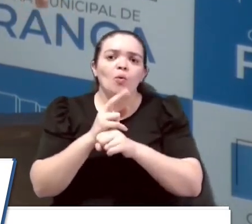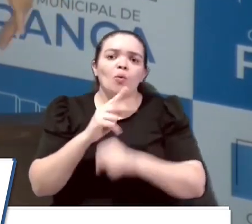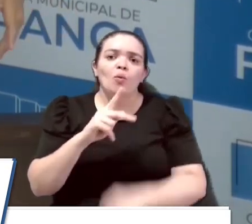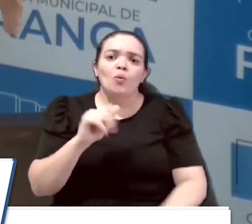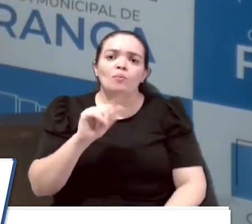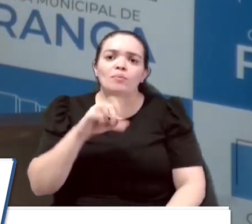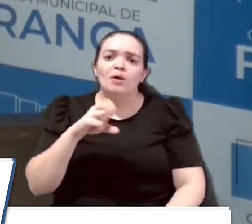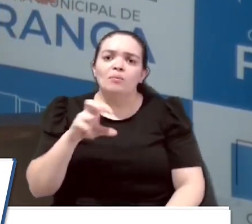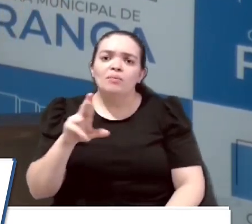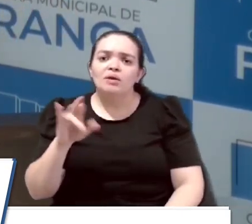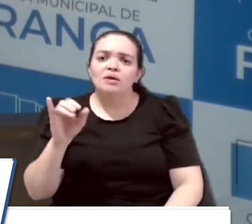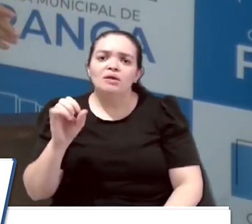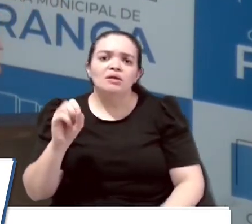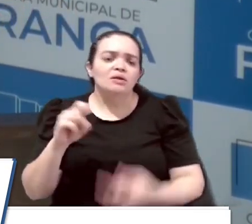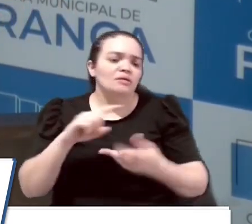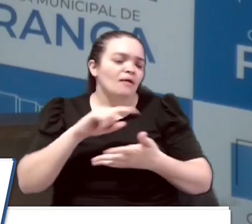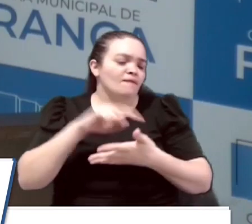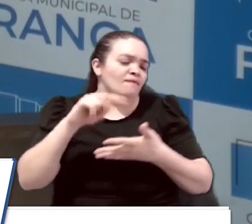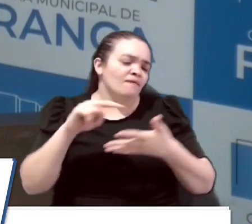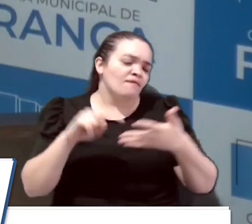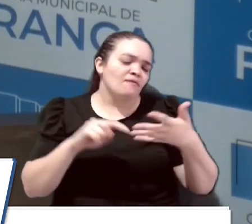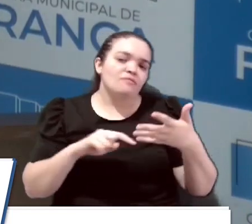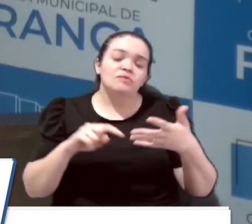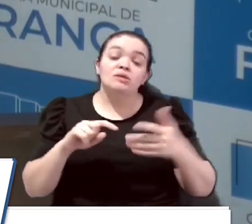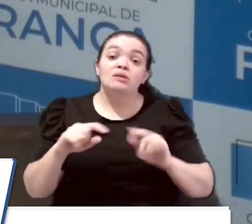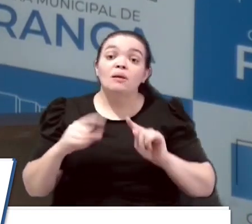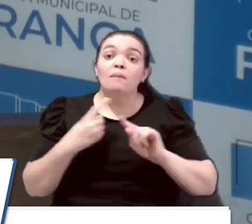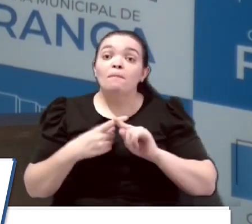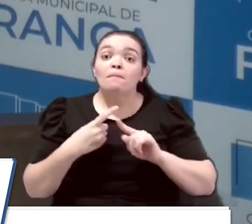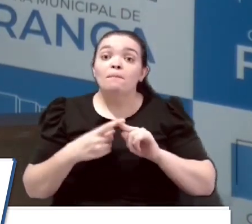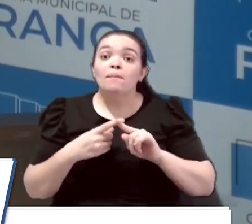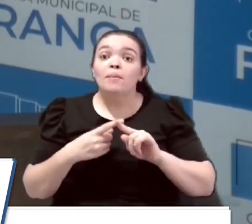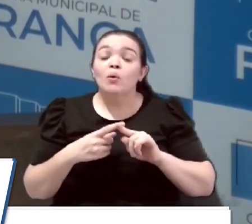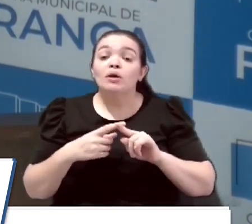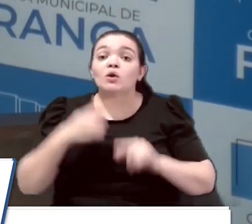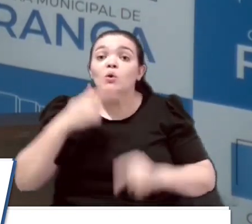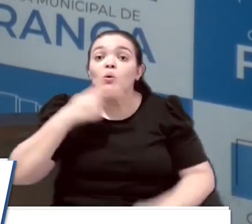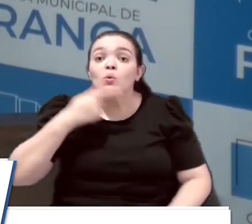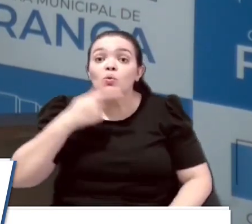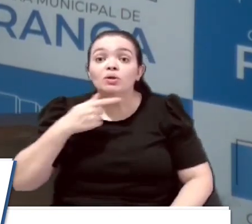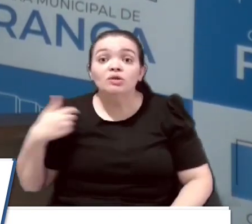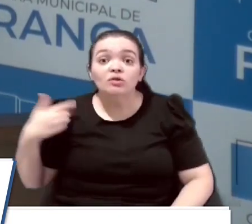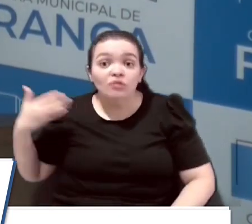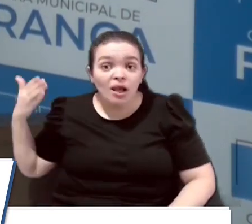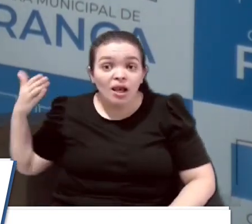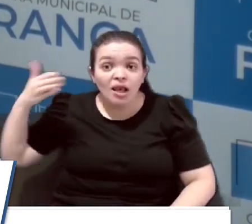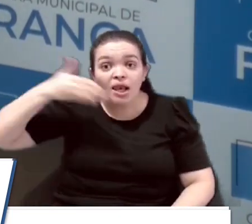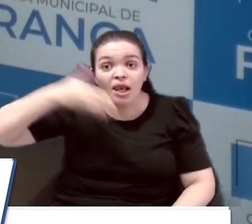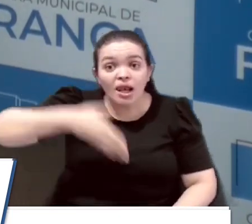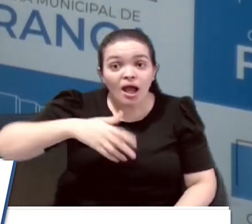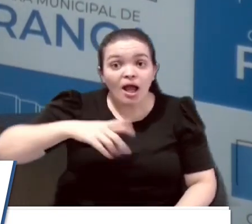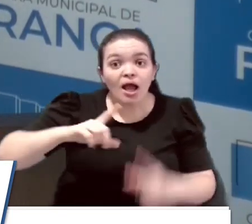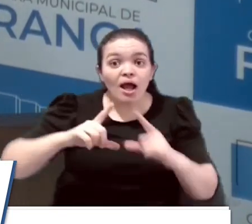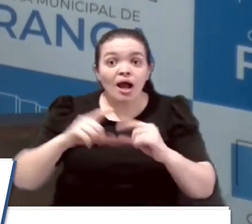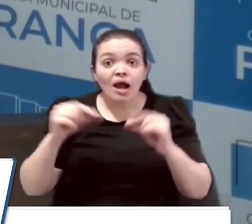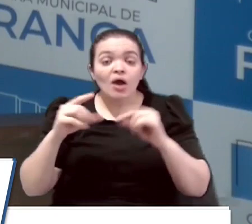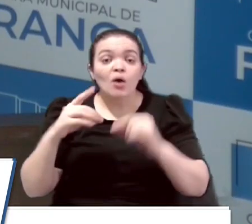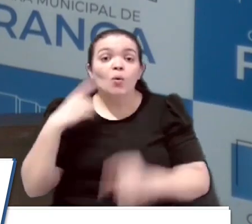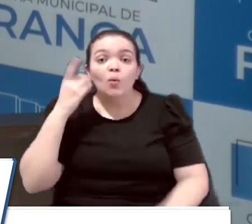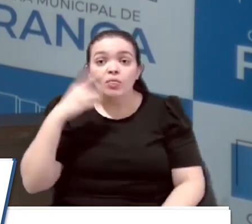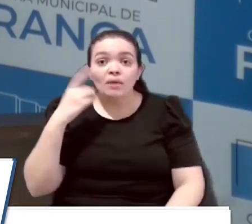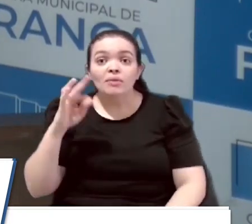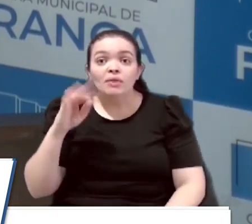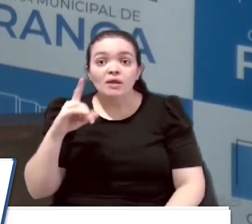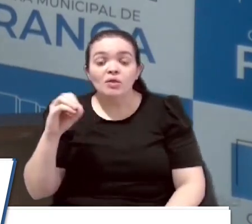Cano, do córrego lá, Reinaldo, porque o Gilson Pelizaro foi em Brasília com o deputado Tato e conseguiu